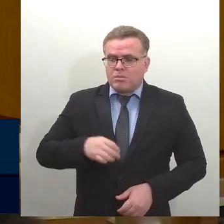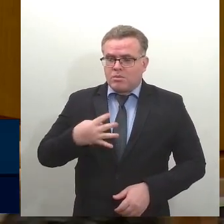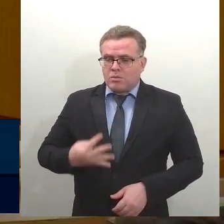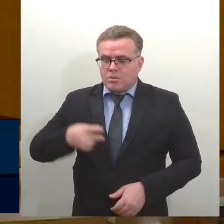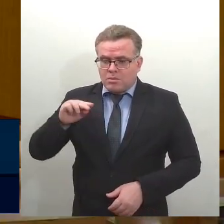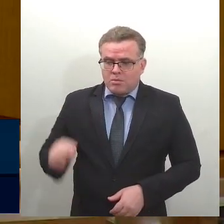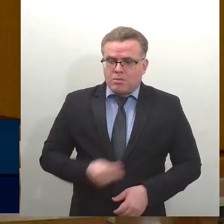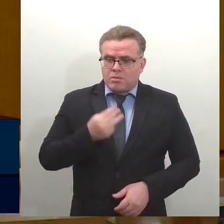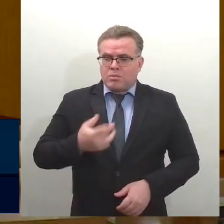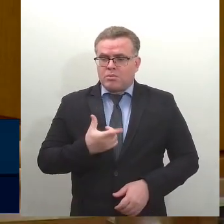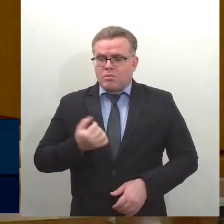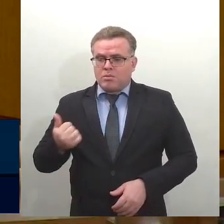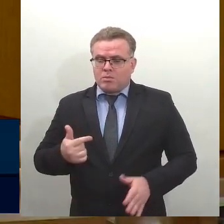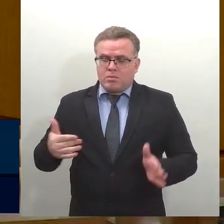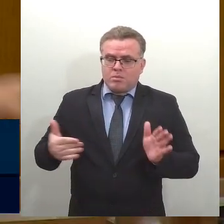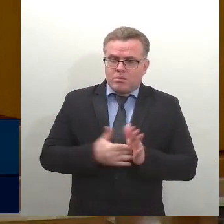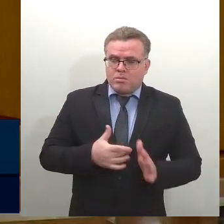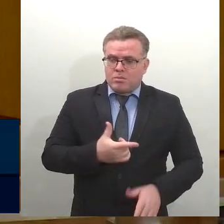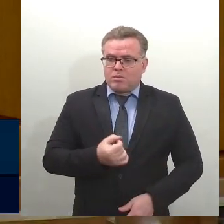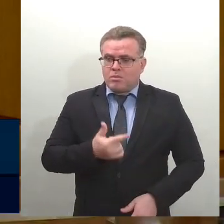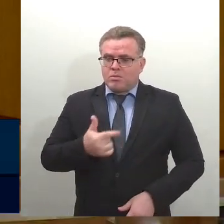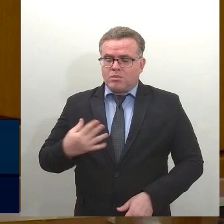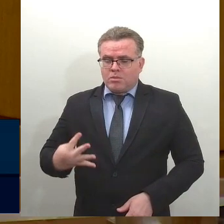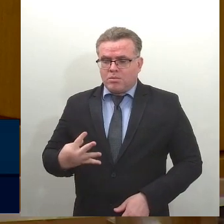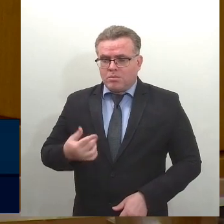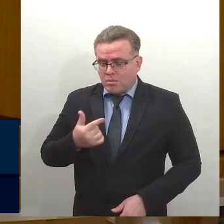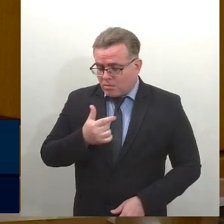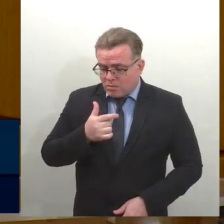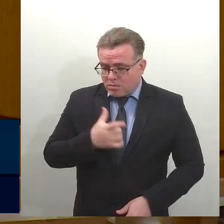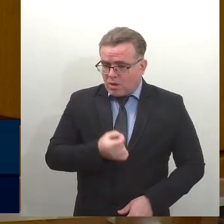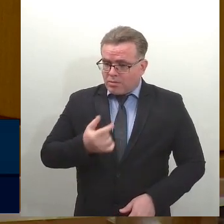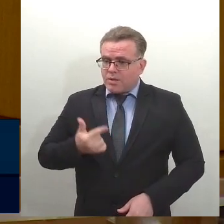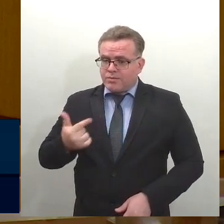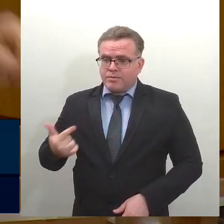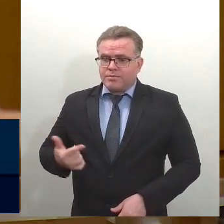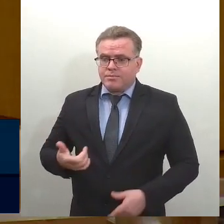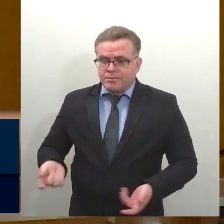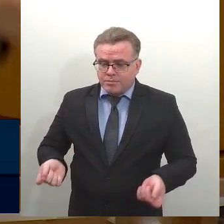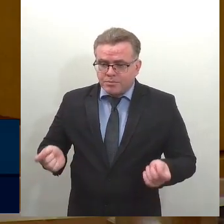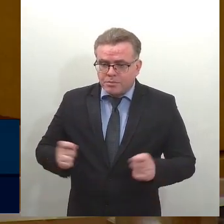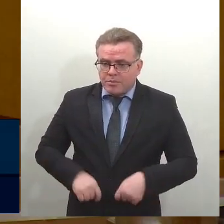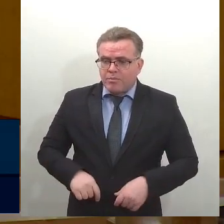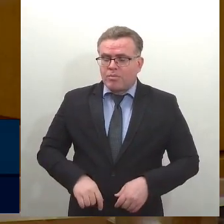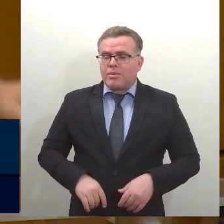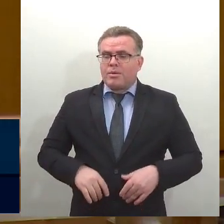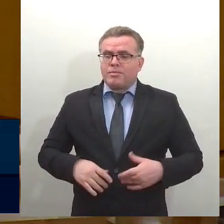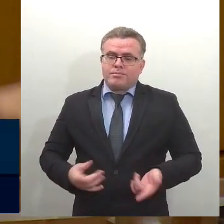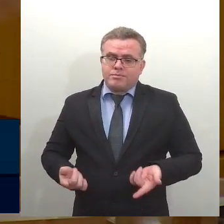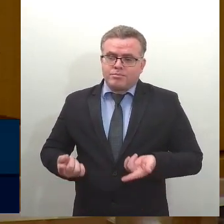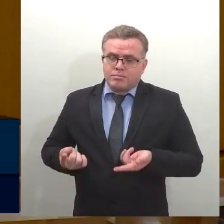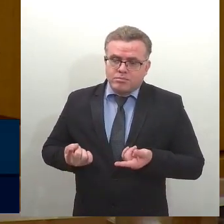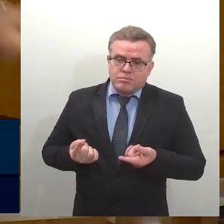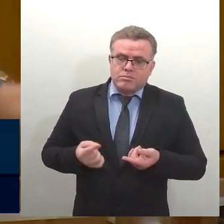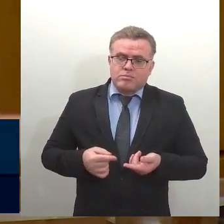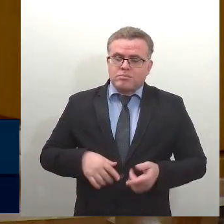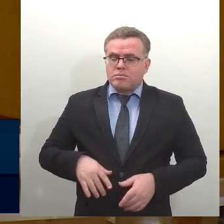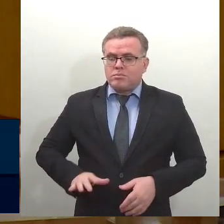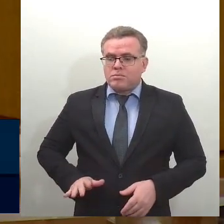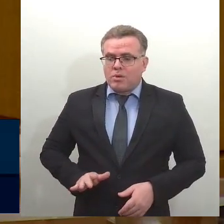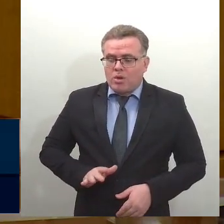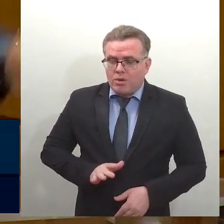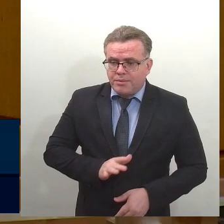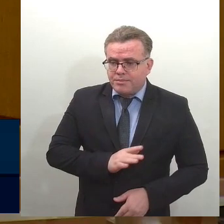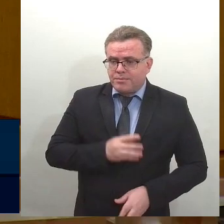2022. A ofensa é contra você tentar desqualificar uma cidade que tem se